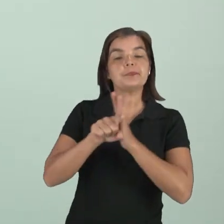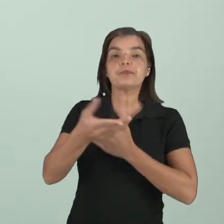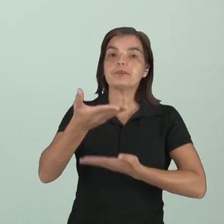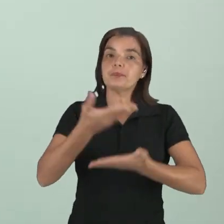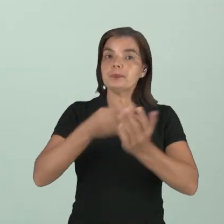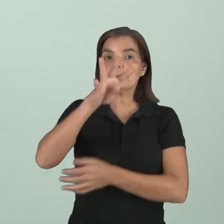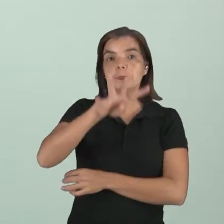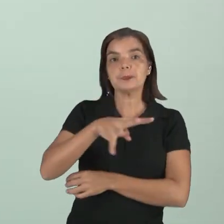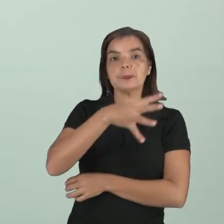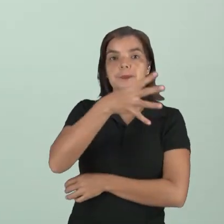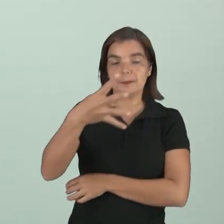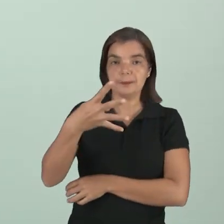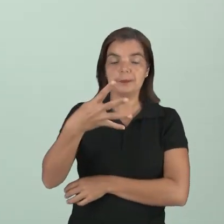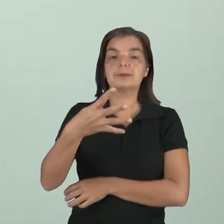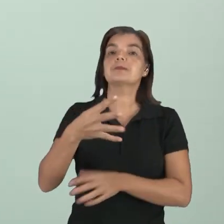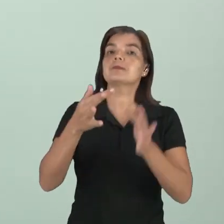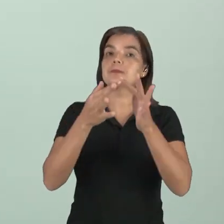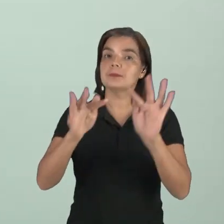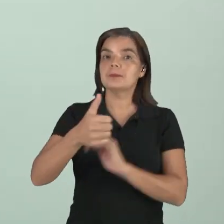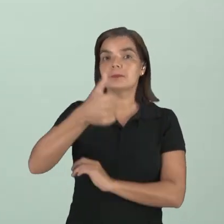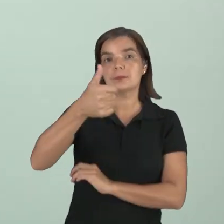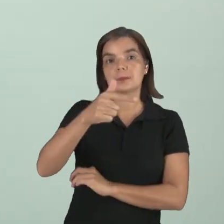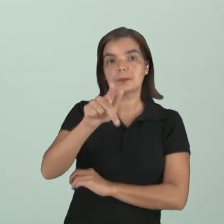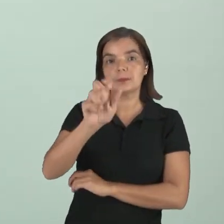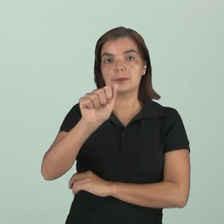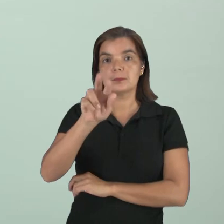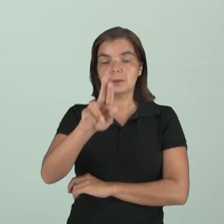envolvem tabela e função do primeiro grau.